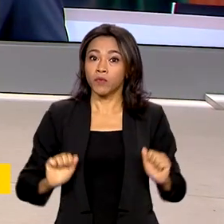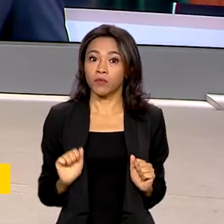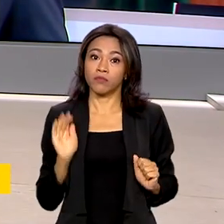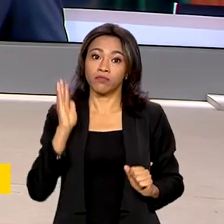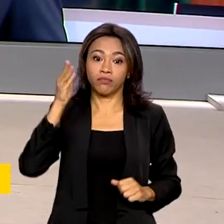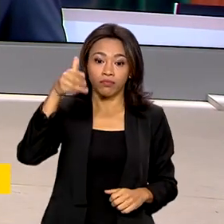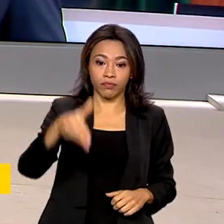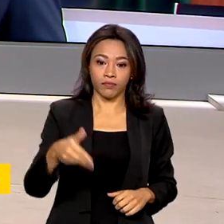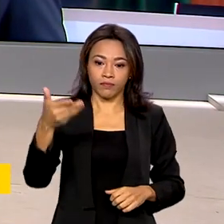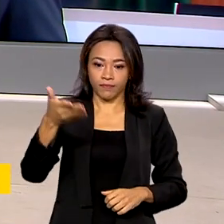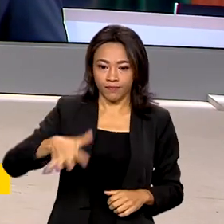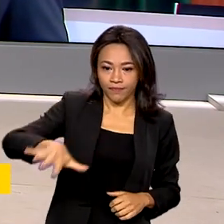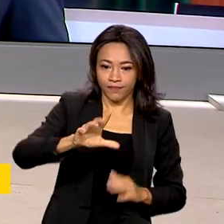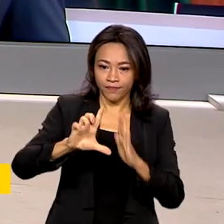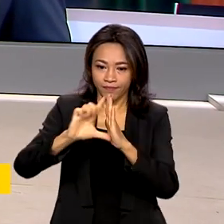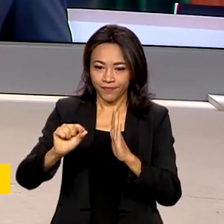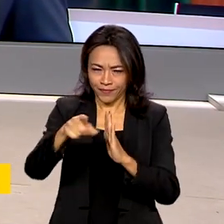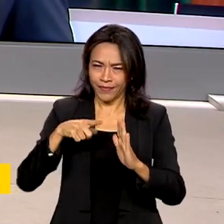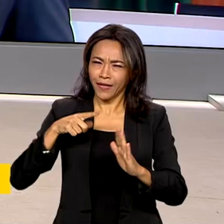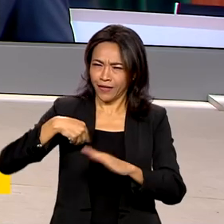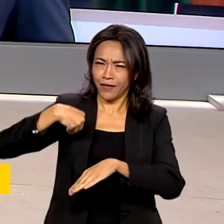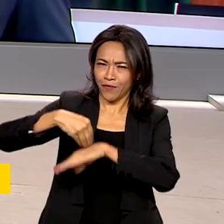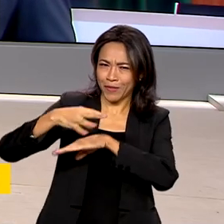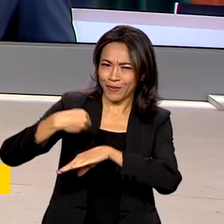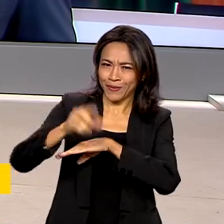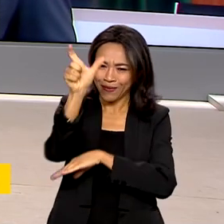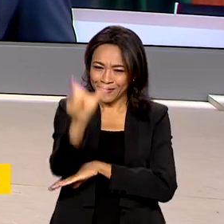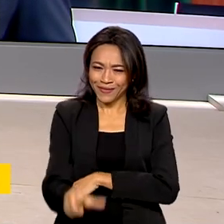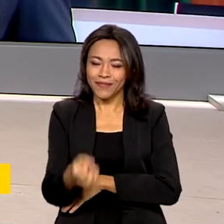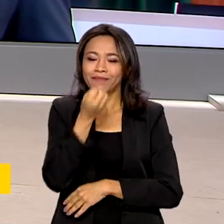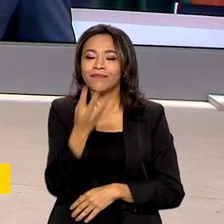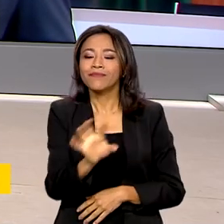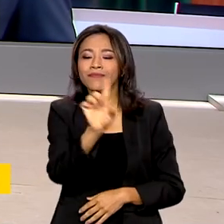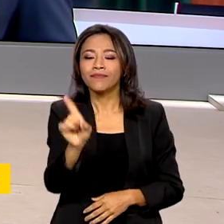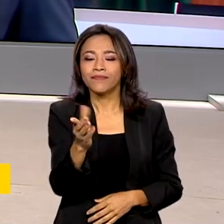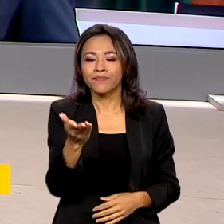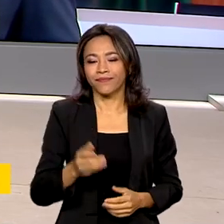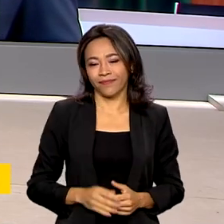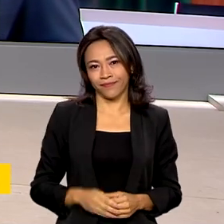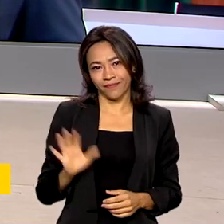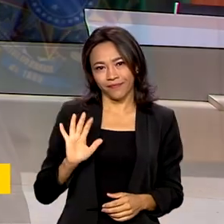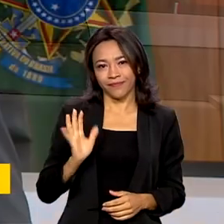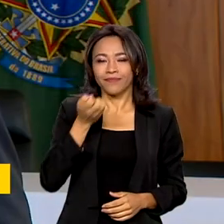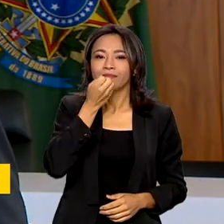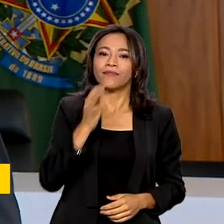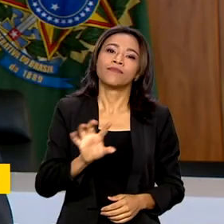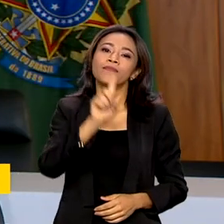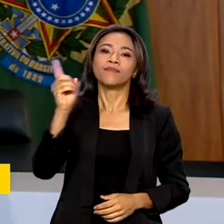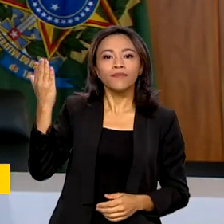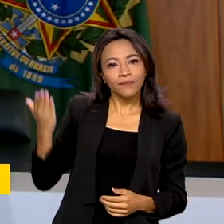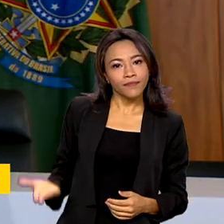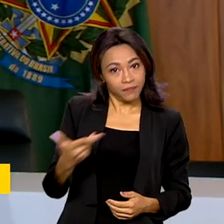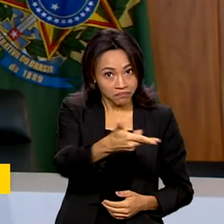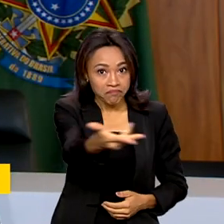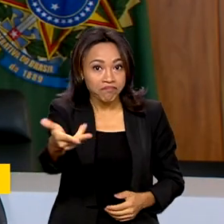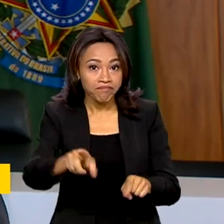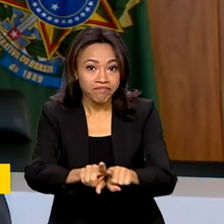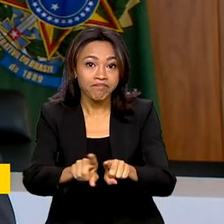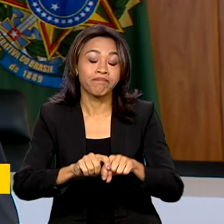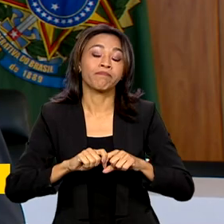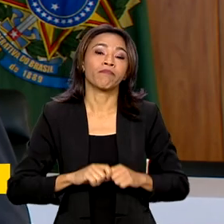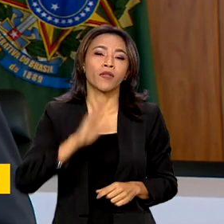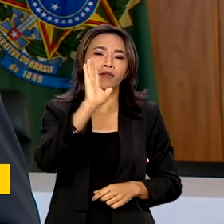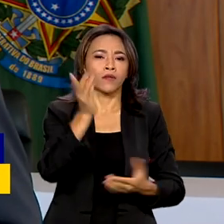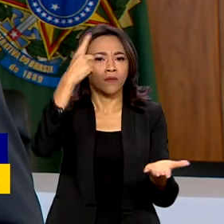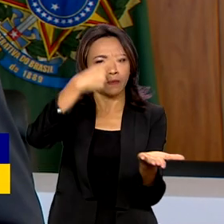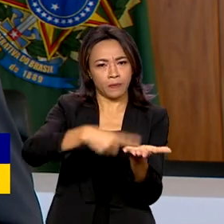Glauco de Queiroz Tem mais informações Bom dia Glauco Olá Vanessa bom dia para você bom dia a todos está